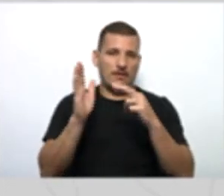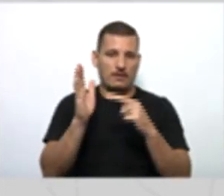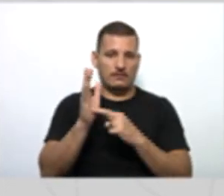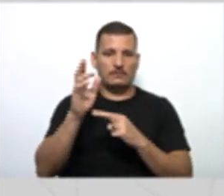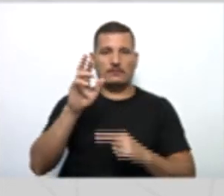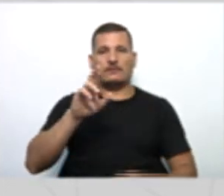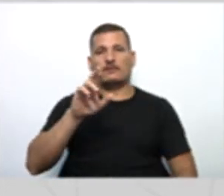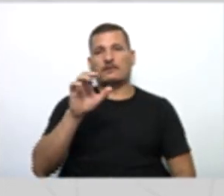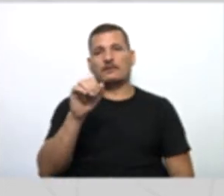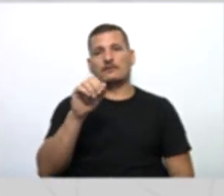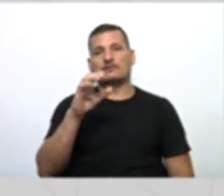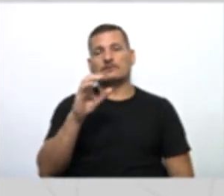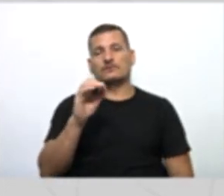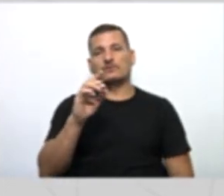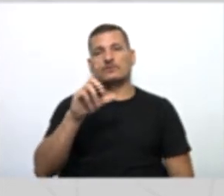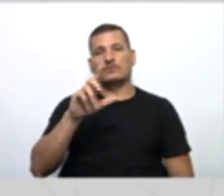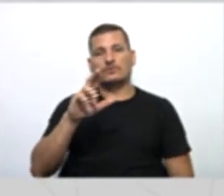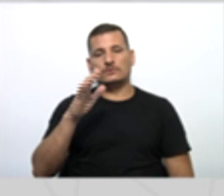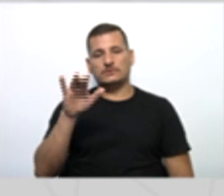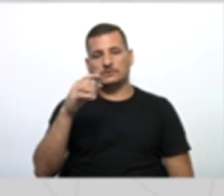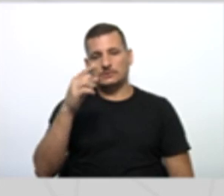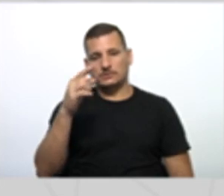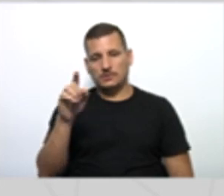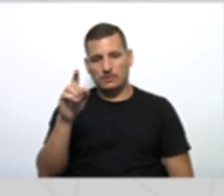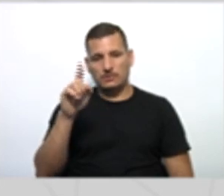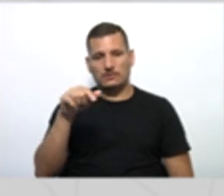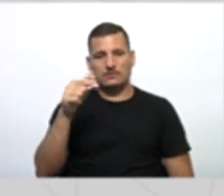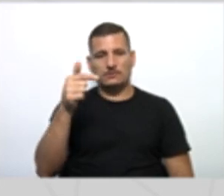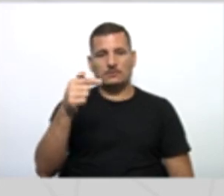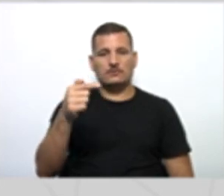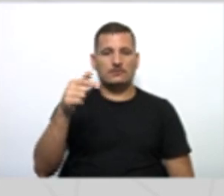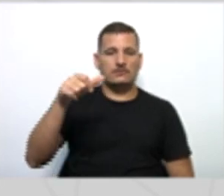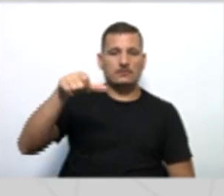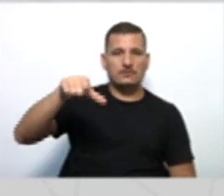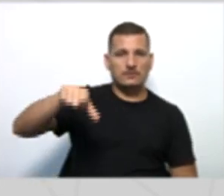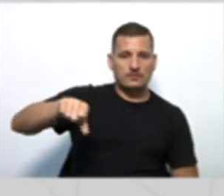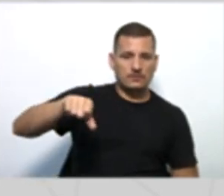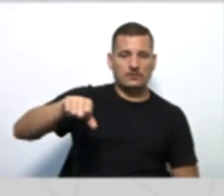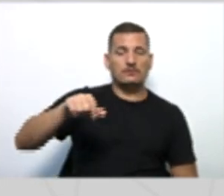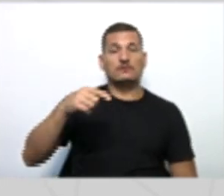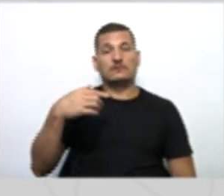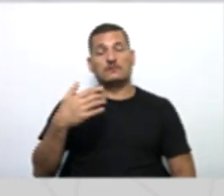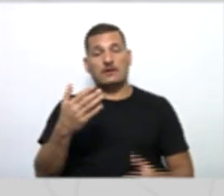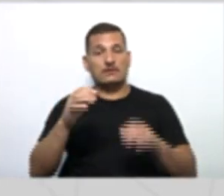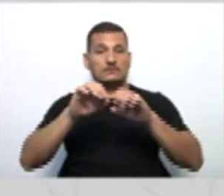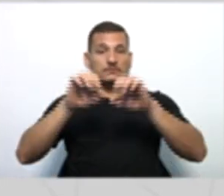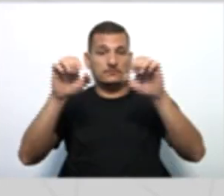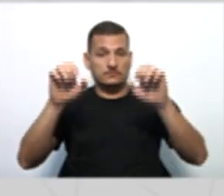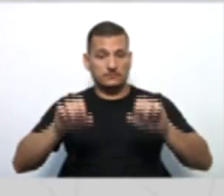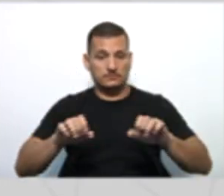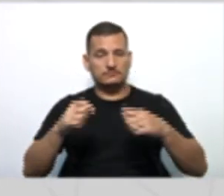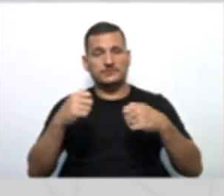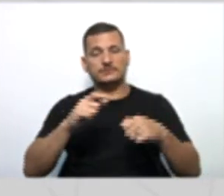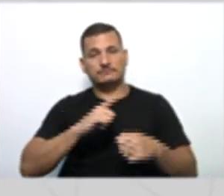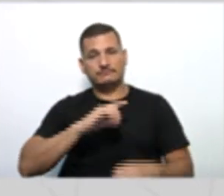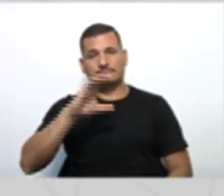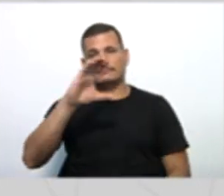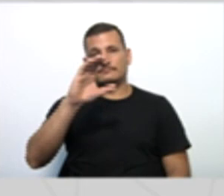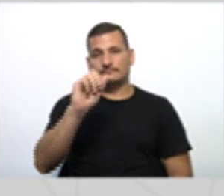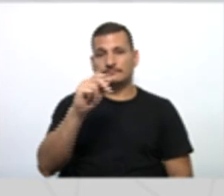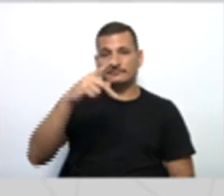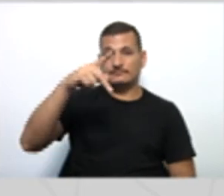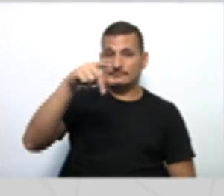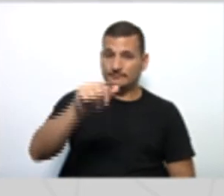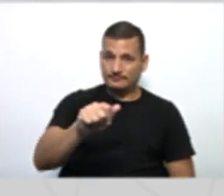Resolução 79 do CONSUP, Conselho Superior do Instituto, e ele tem essa estrutura. Tem que ter uma capa. Vocês